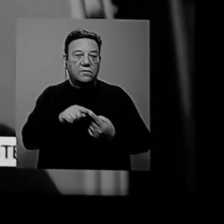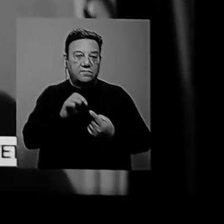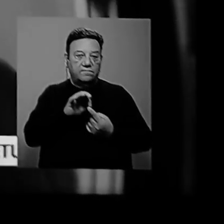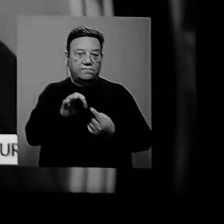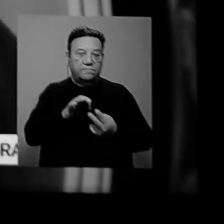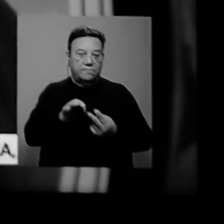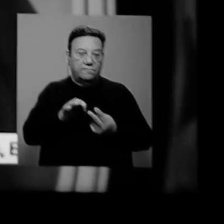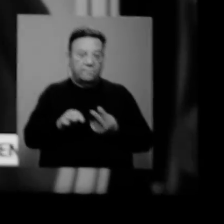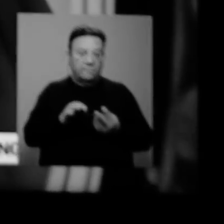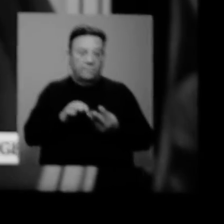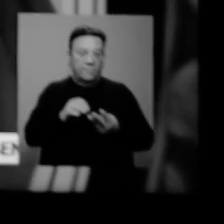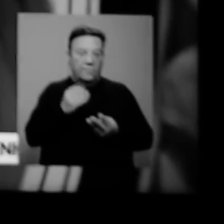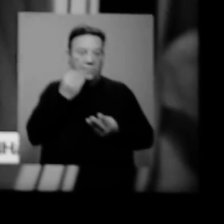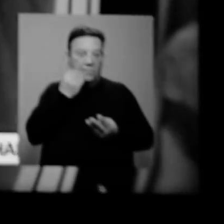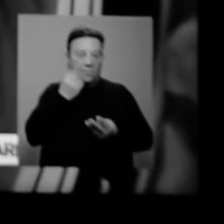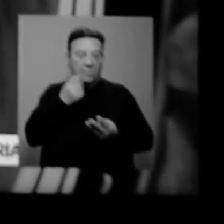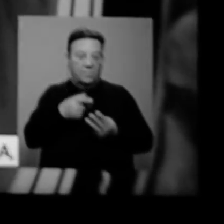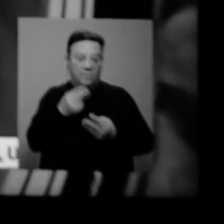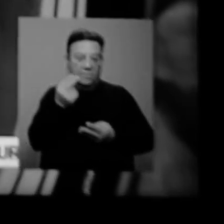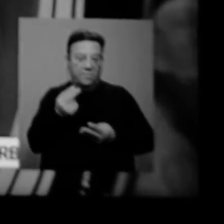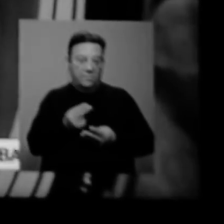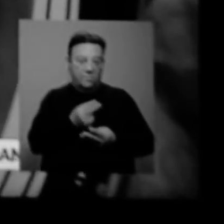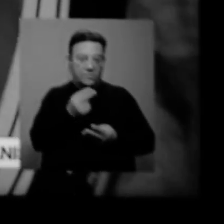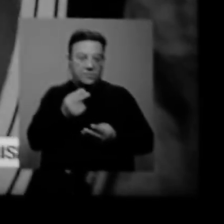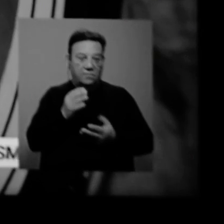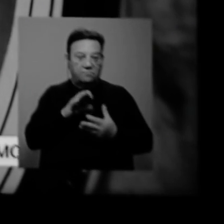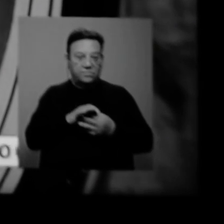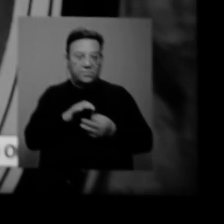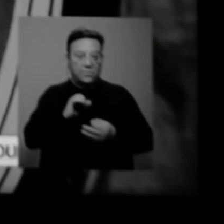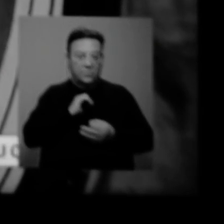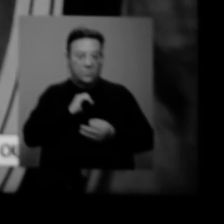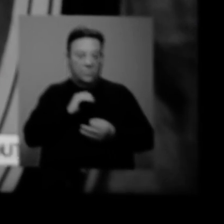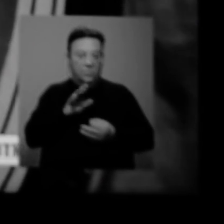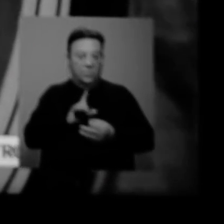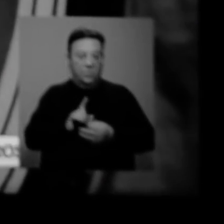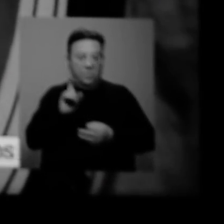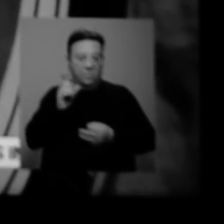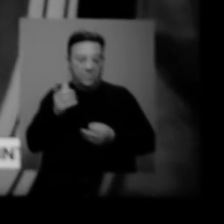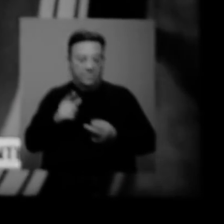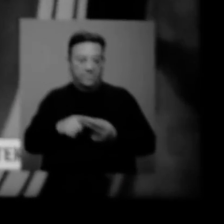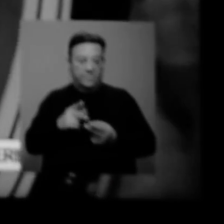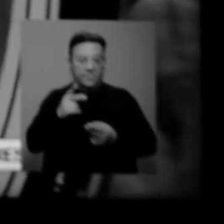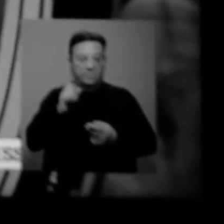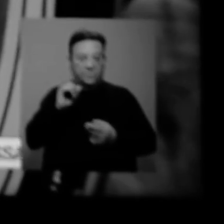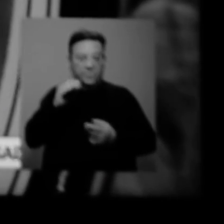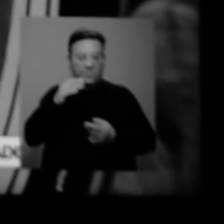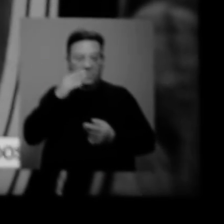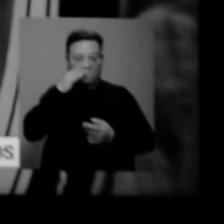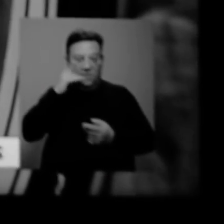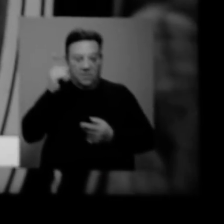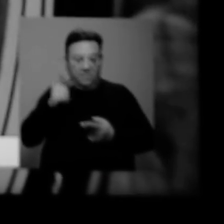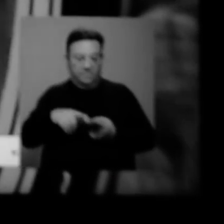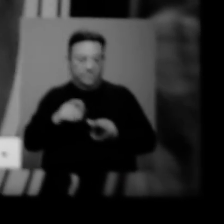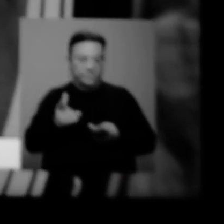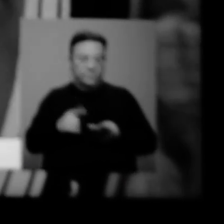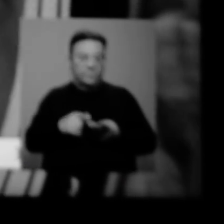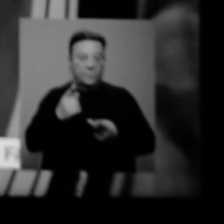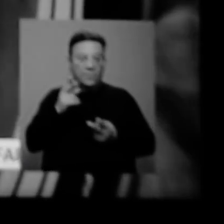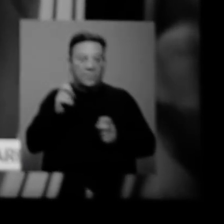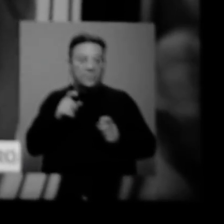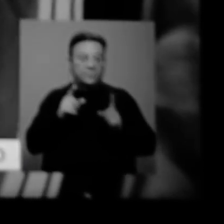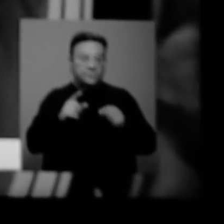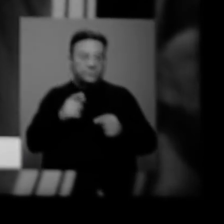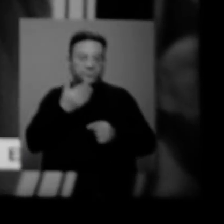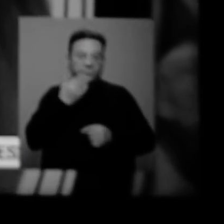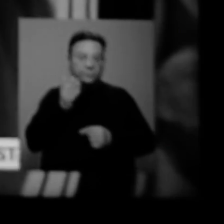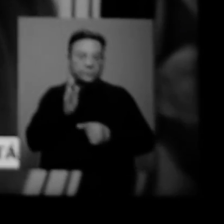sobre esta decoração mais típica do nosso norte, de Viana, uma questão que é,